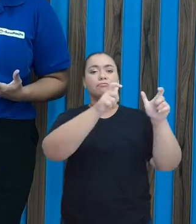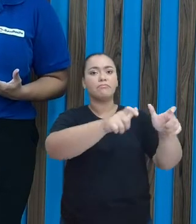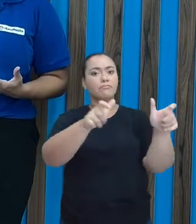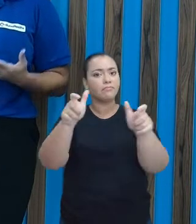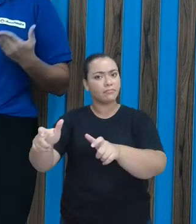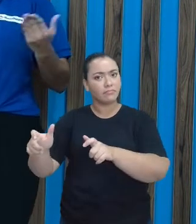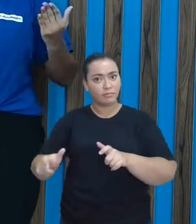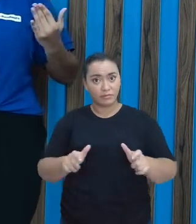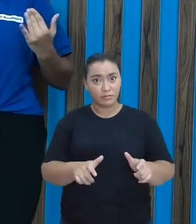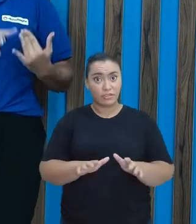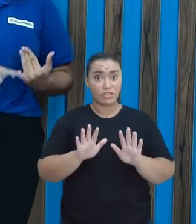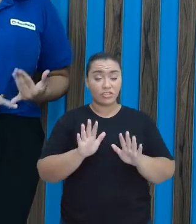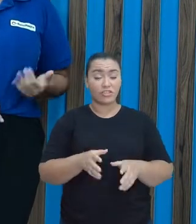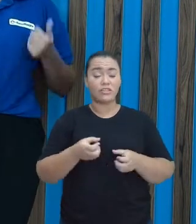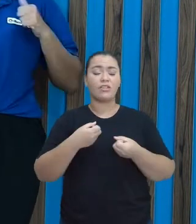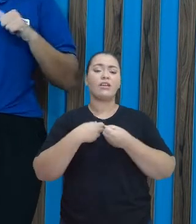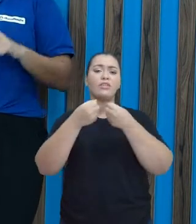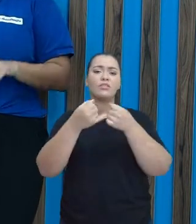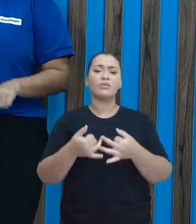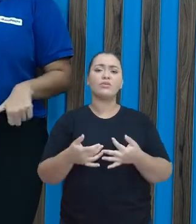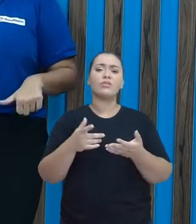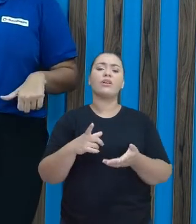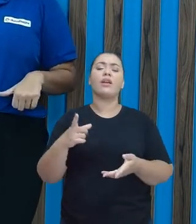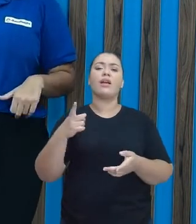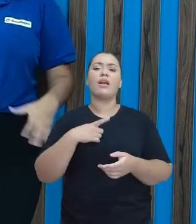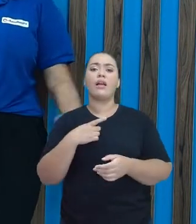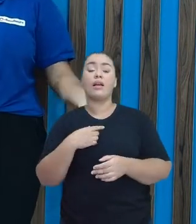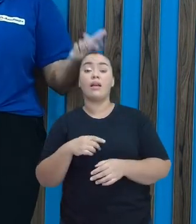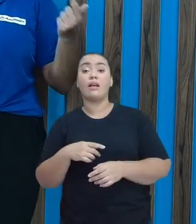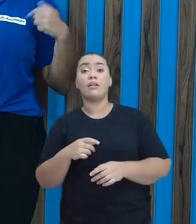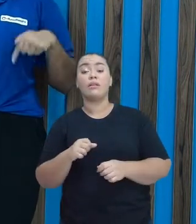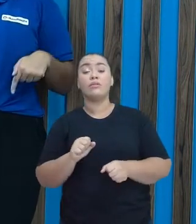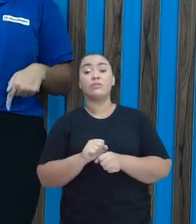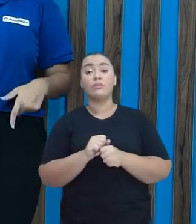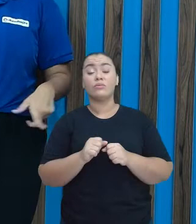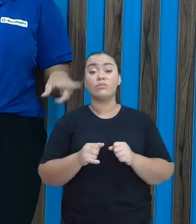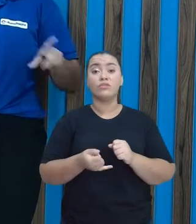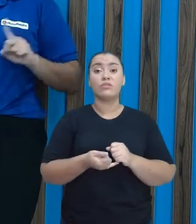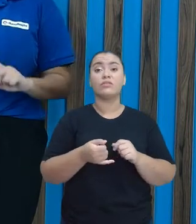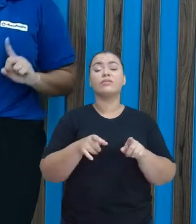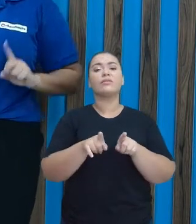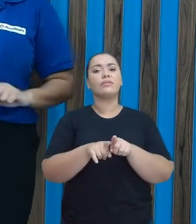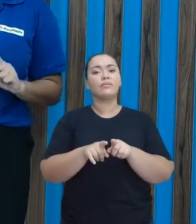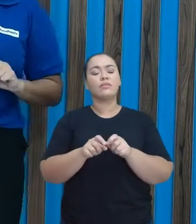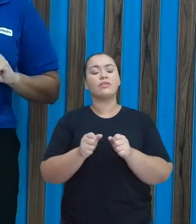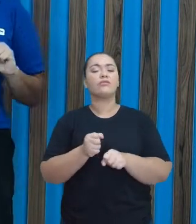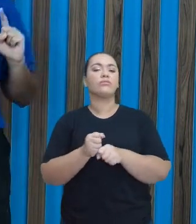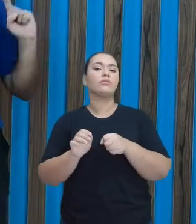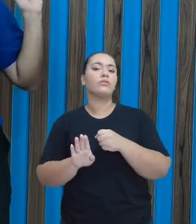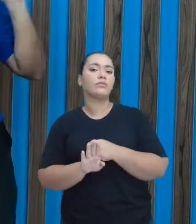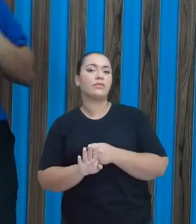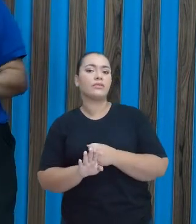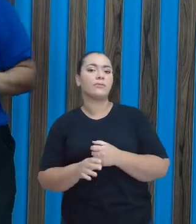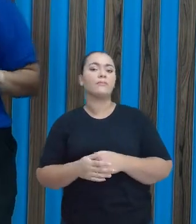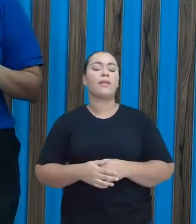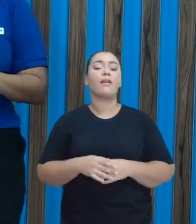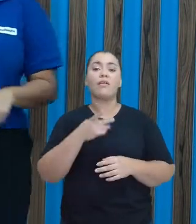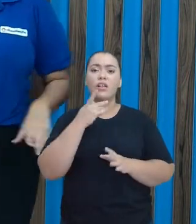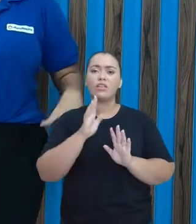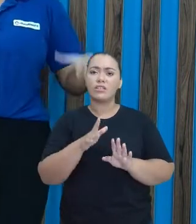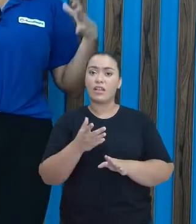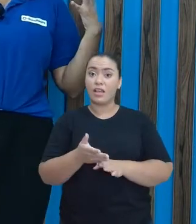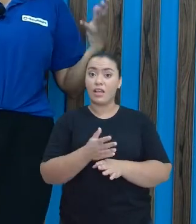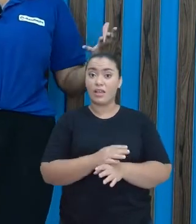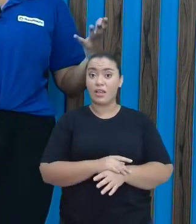ambientes, descrições objetivas, subjetivas. Vocês fizeram com a professora Adriana e a professora Viviane